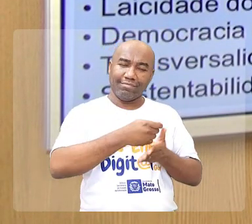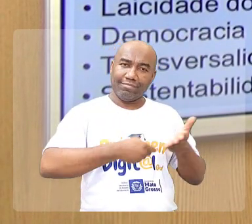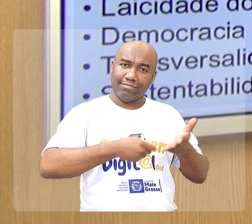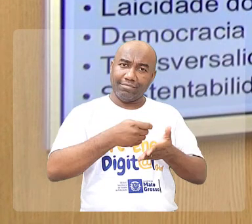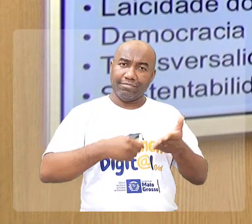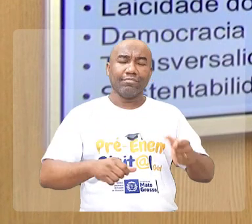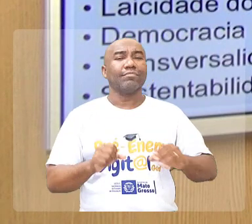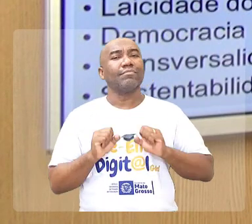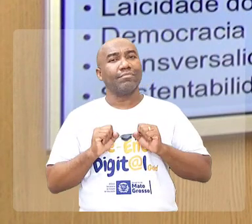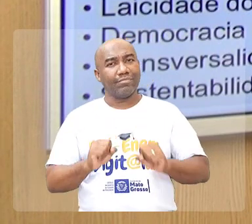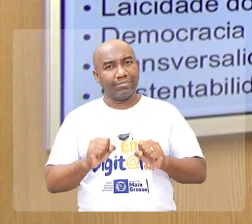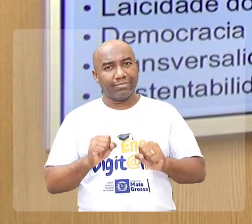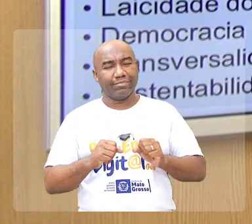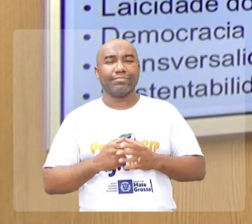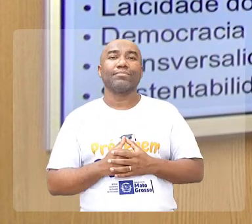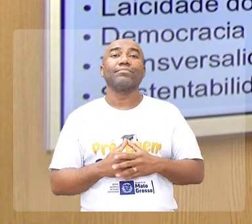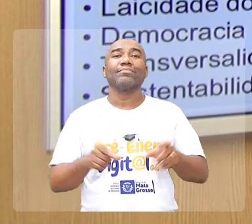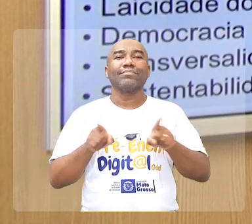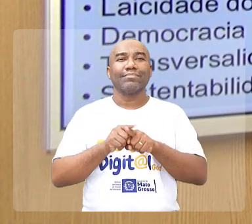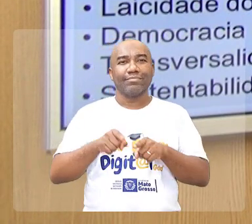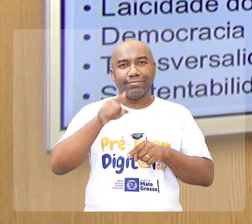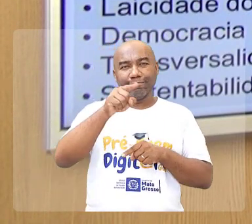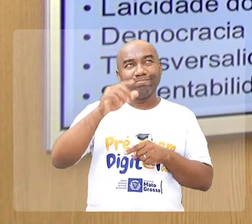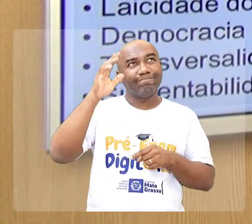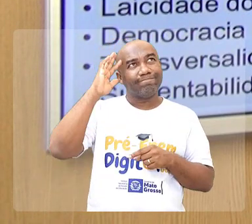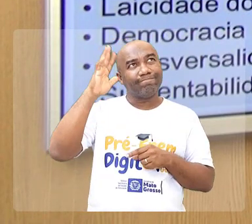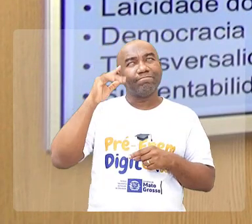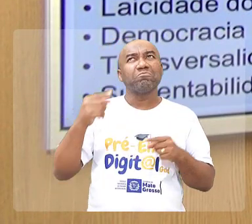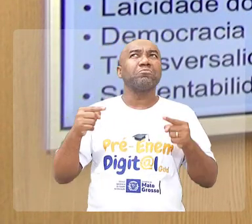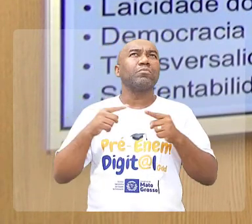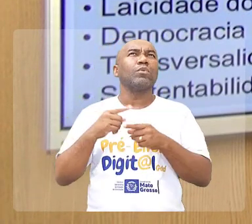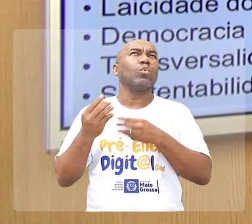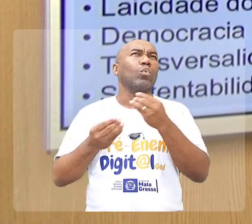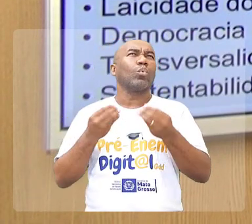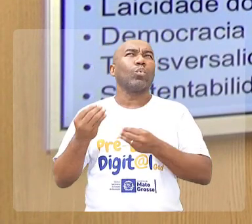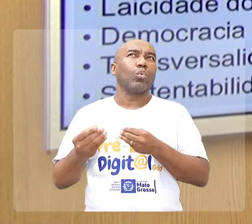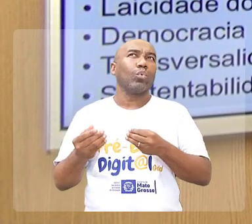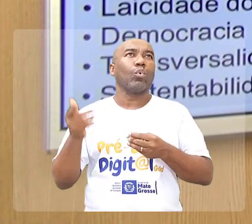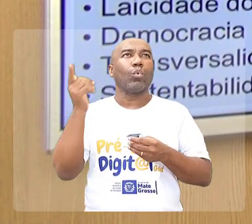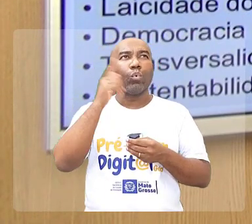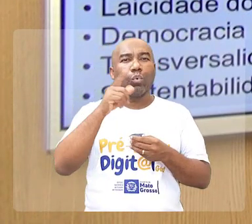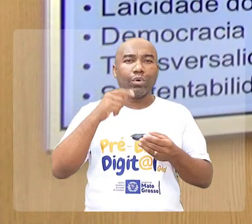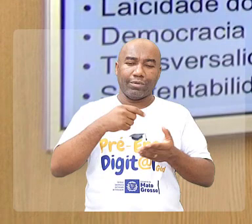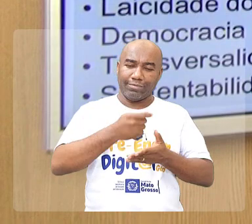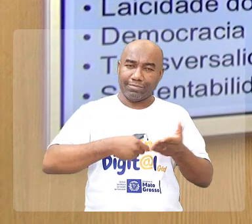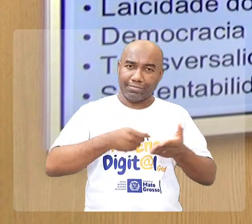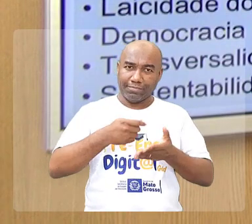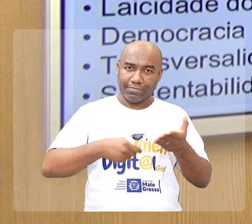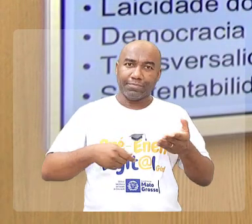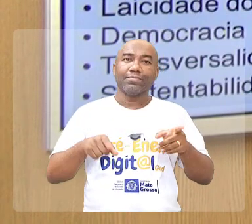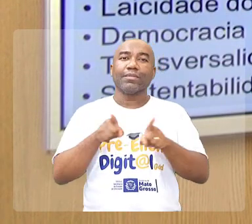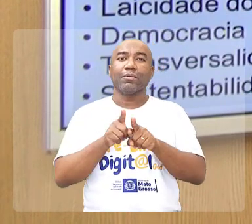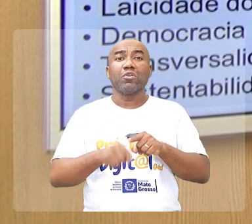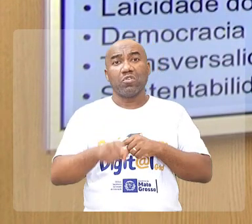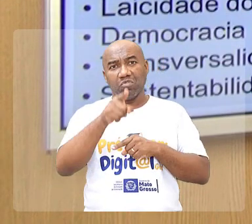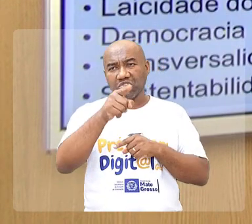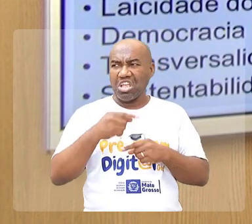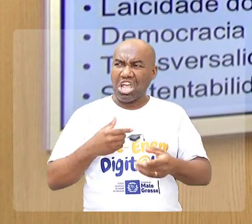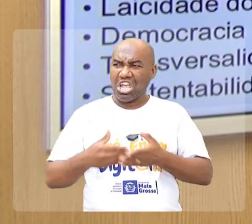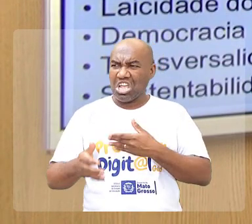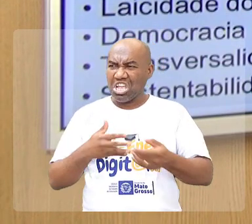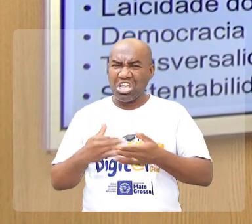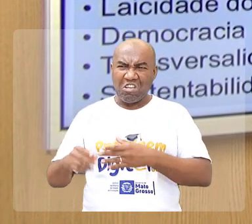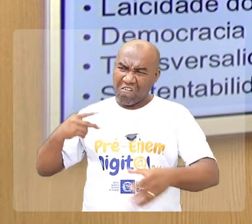você sugere, tá, que como medida de educação, alguém leve uma surra,